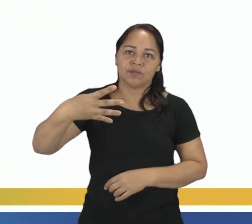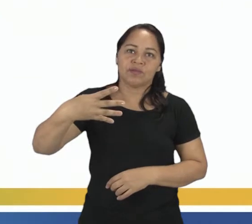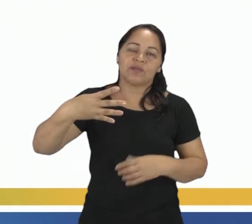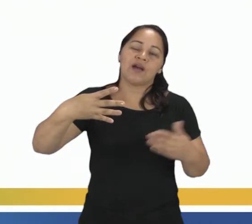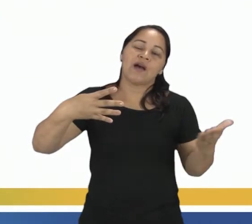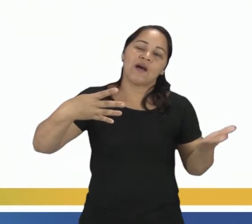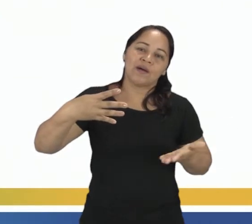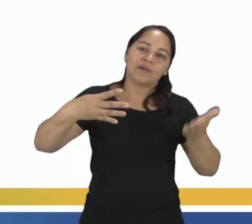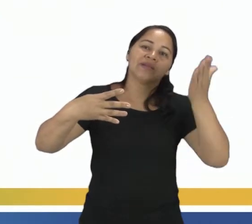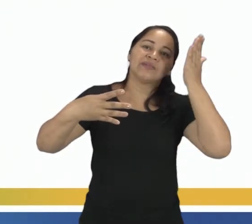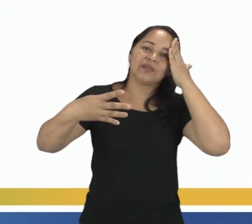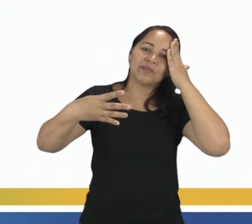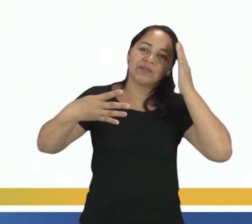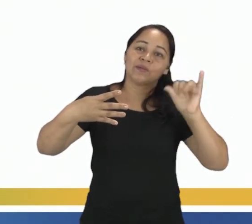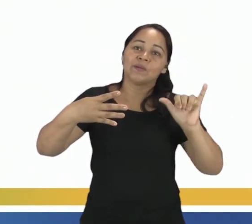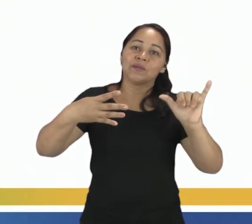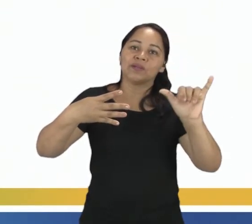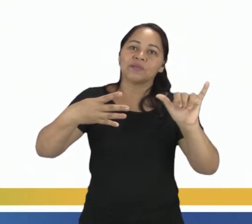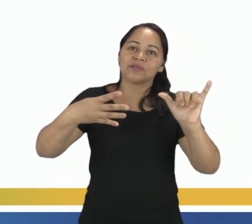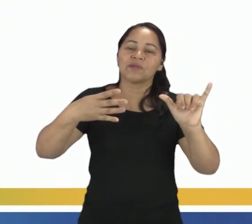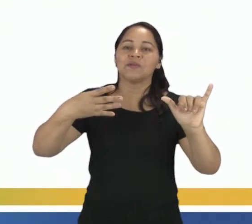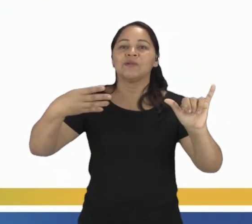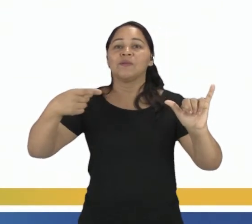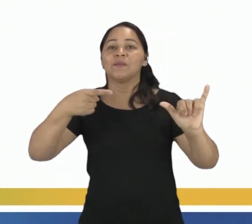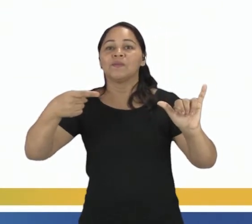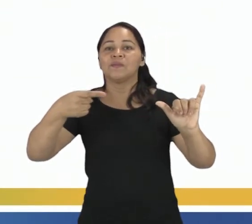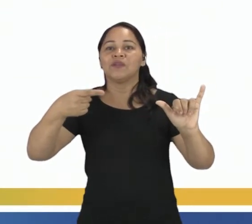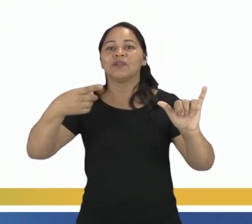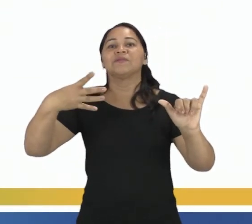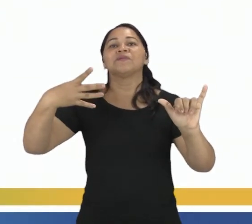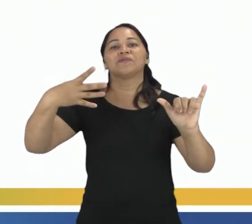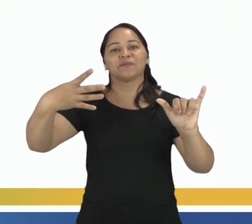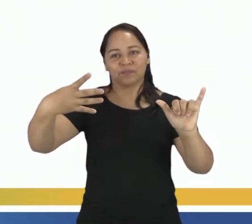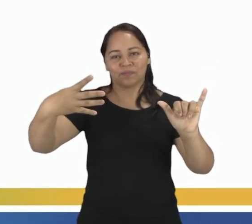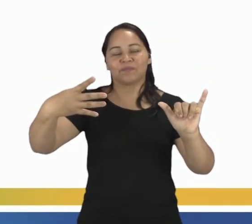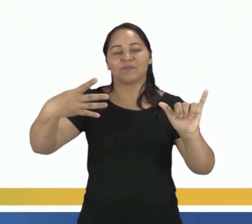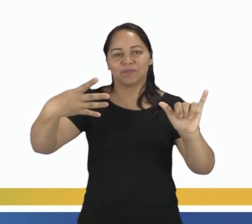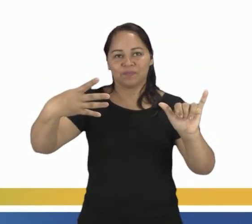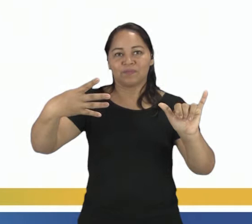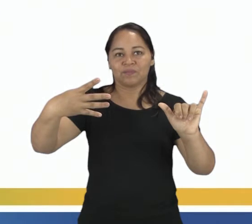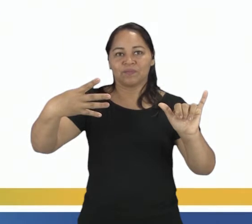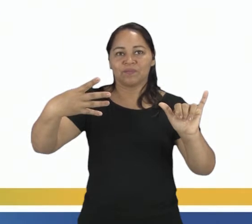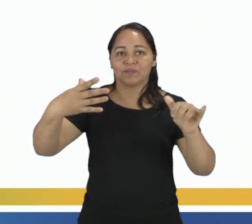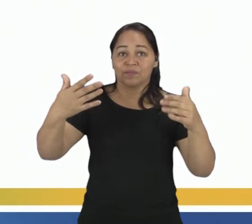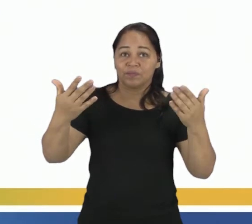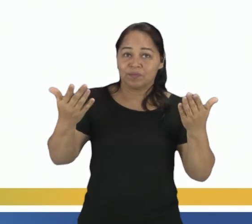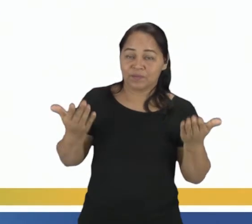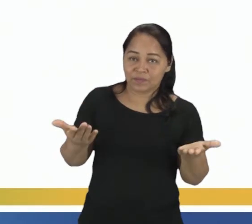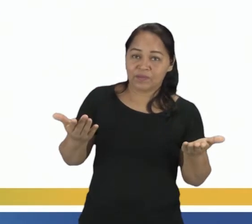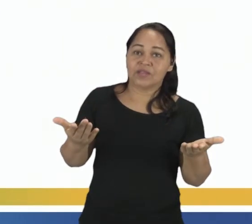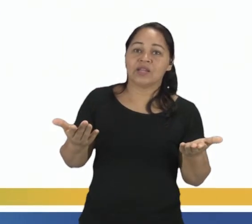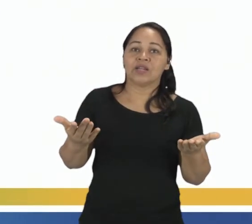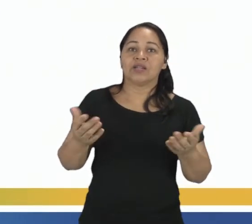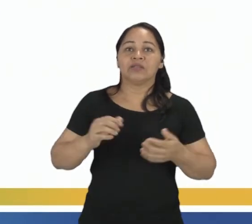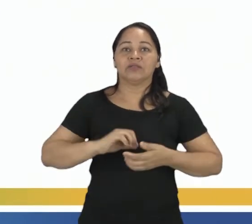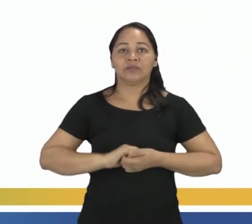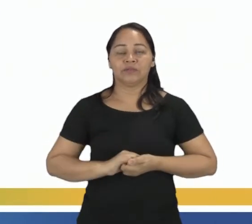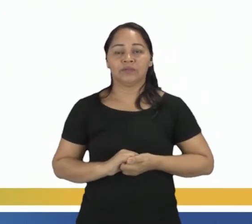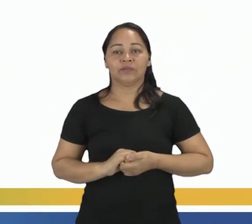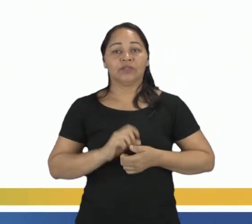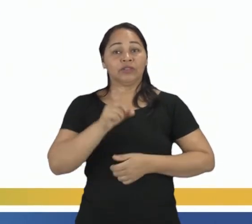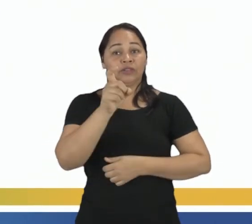é igual a menos 4, certo? Ficou claro para você? Então veja, x do vértice igual a 5 e y do vértice igual a menos